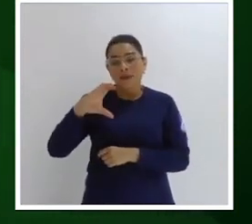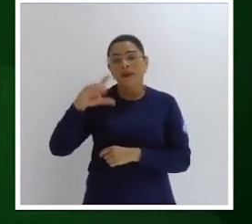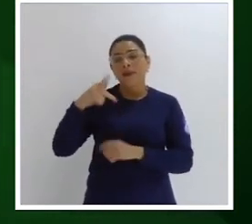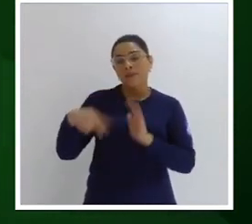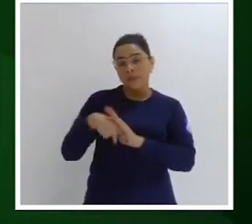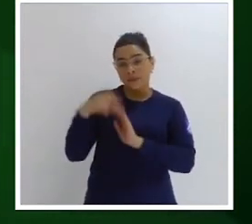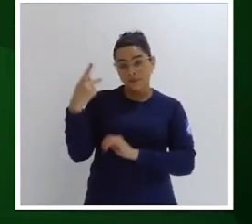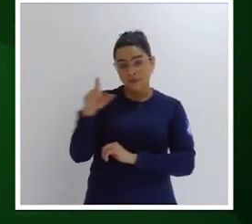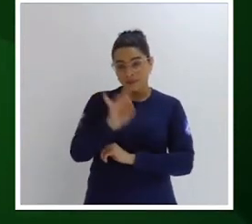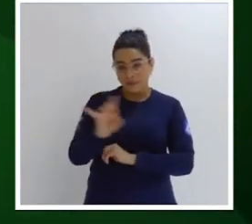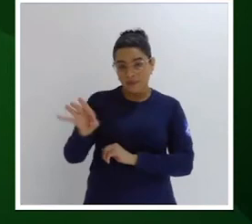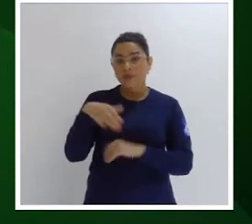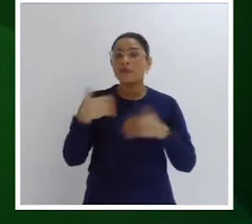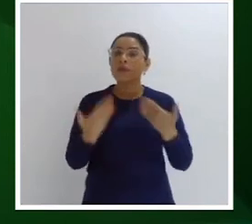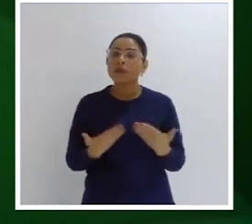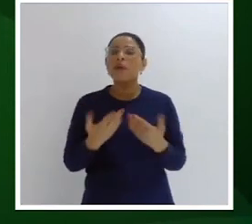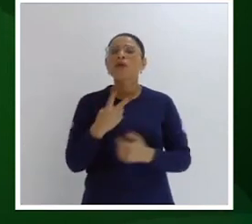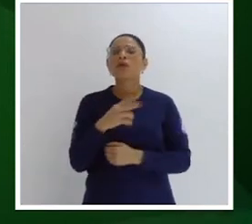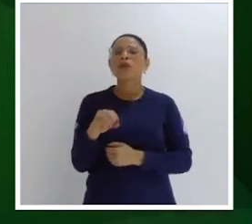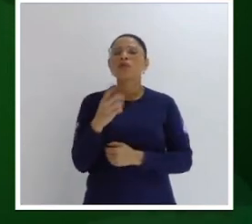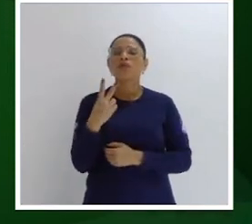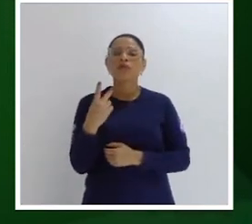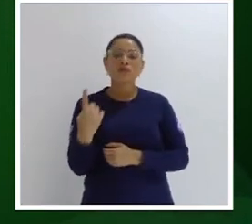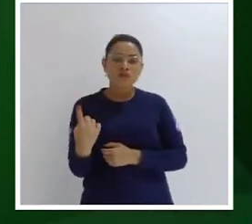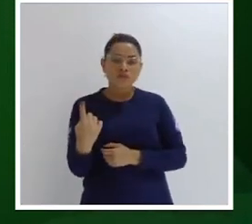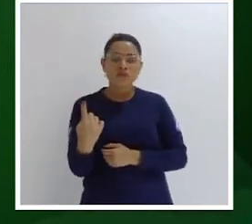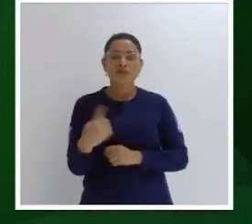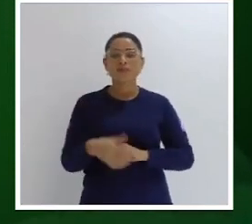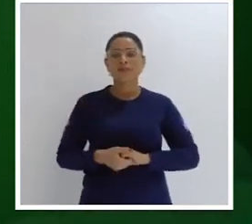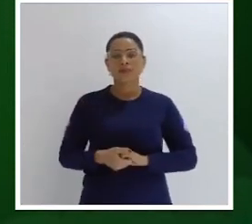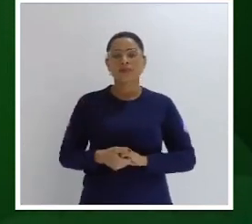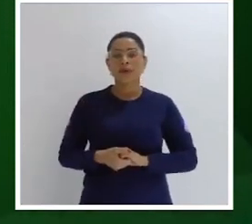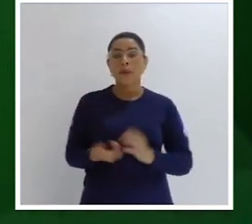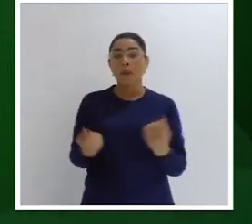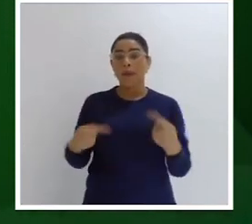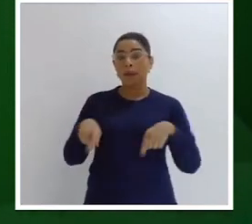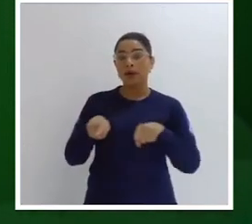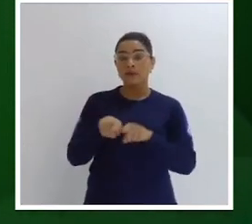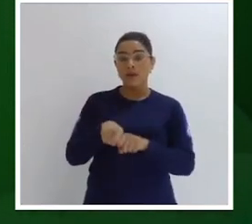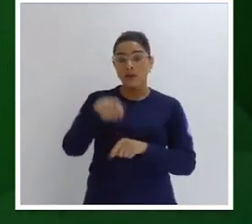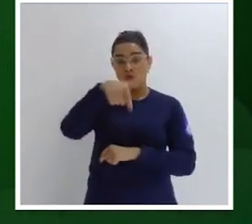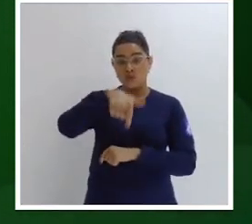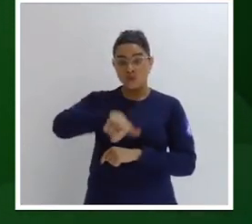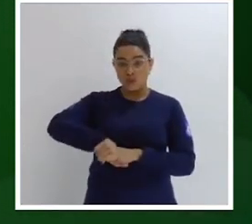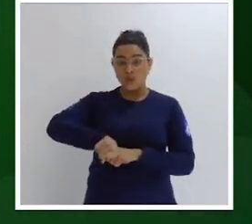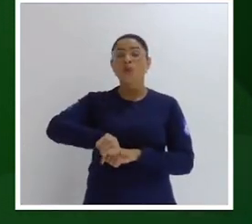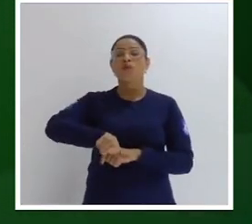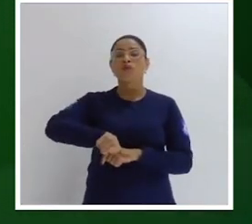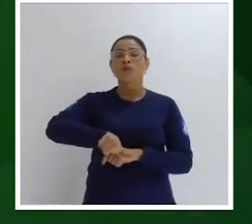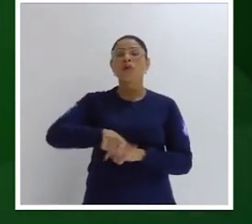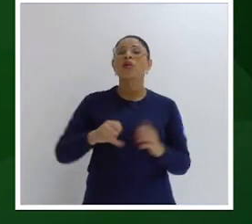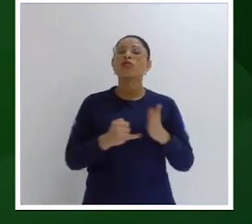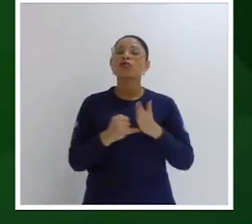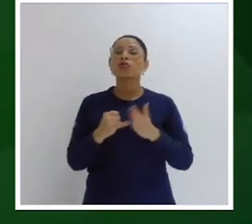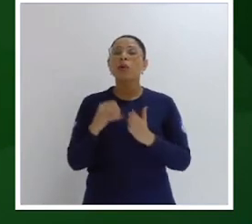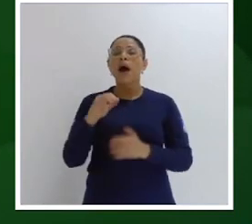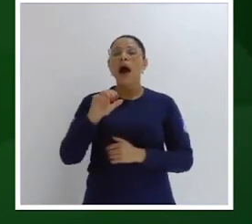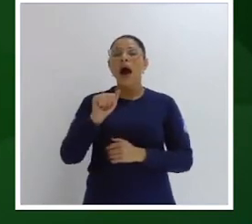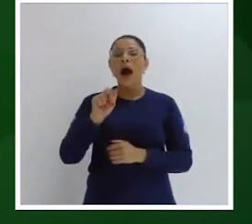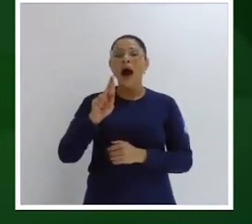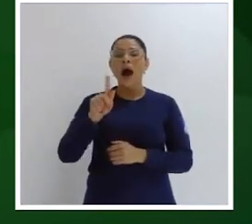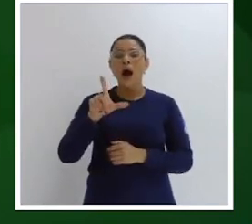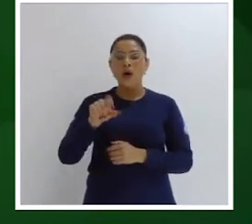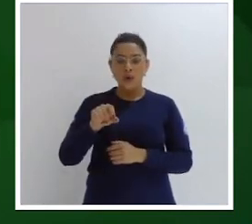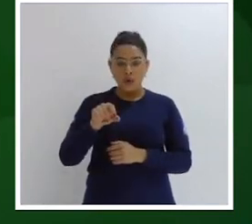E aí nós em 2021 com a parceria novamente com a instituição abbor E aí